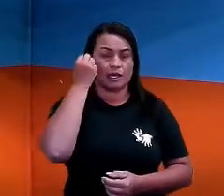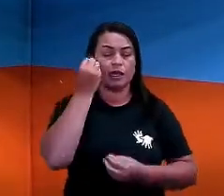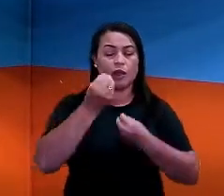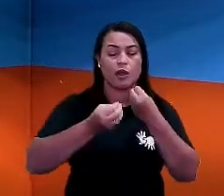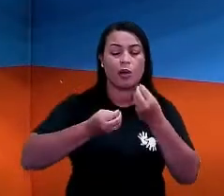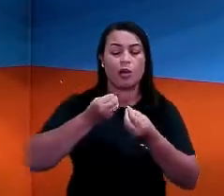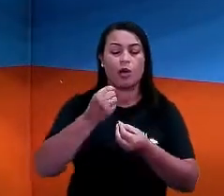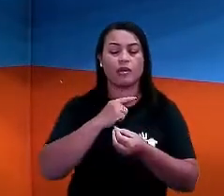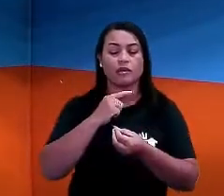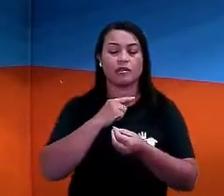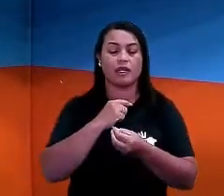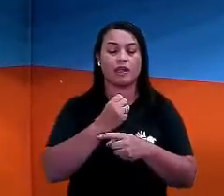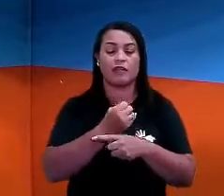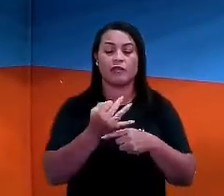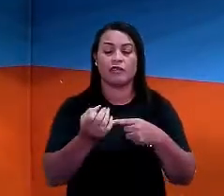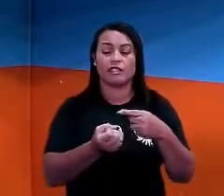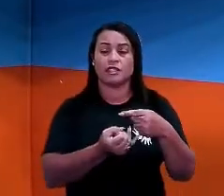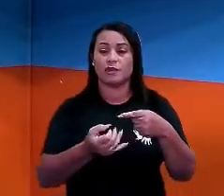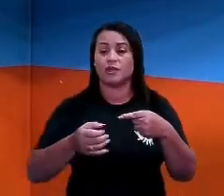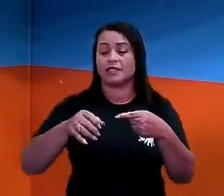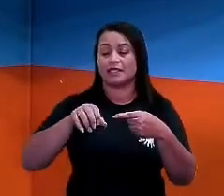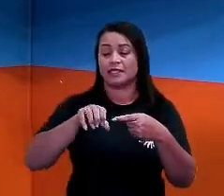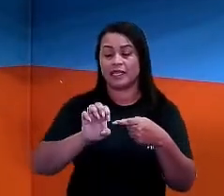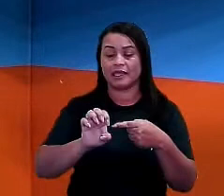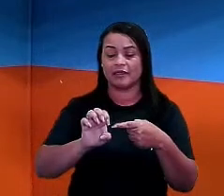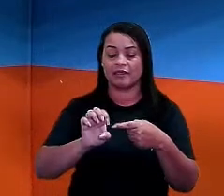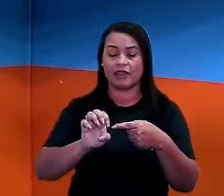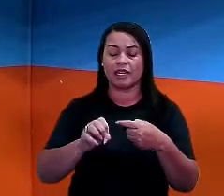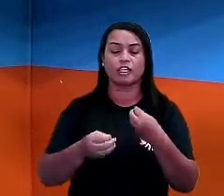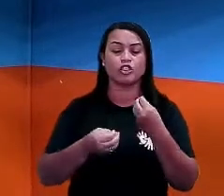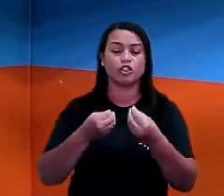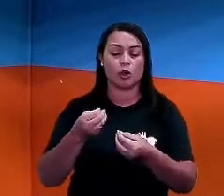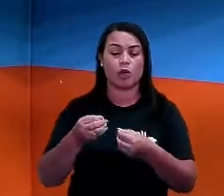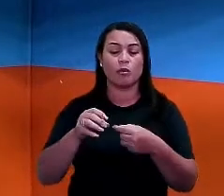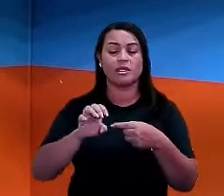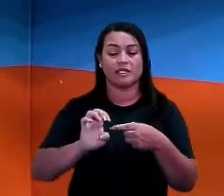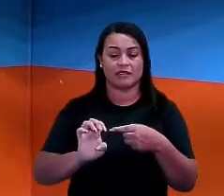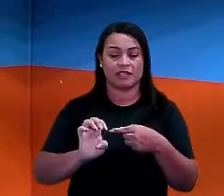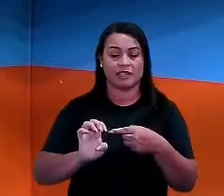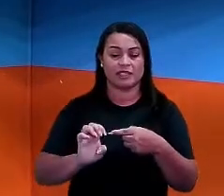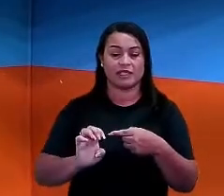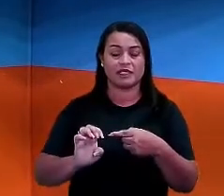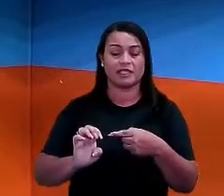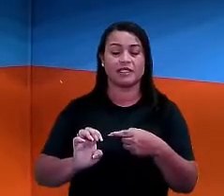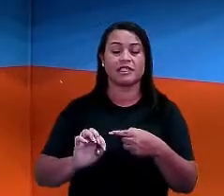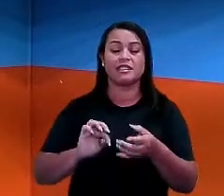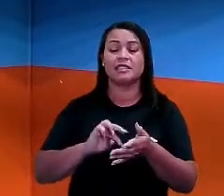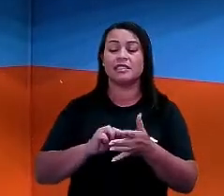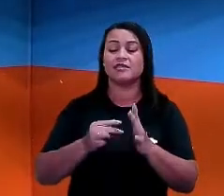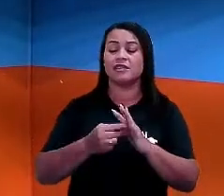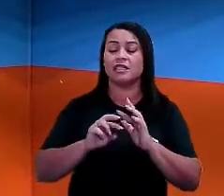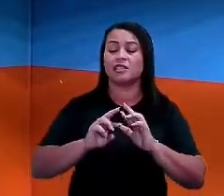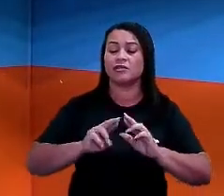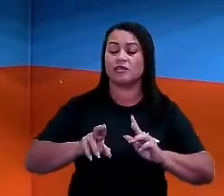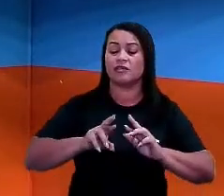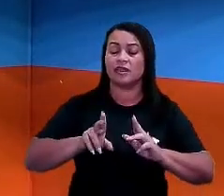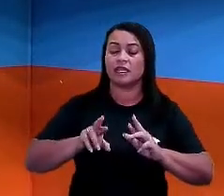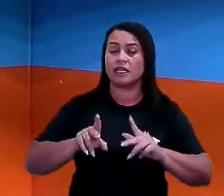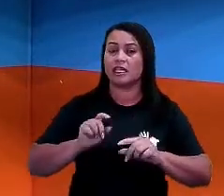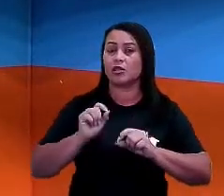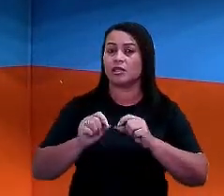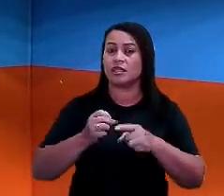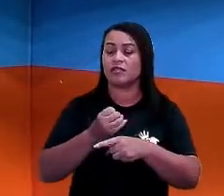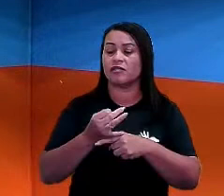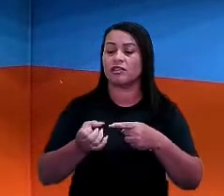tenho frações equivalentes, né? As frações equivalentes são diferentes possibilidades de frações